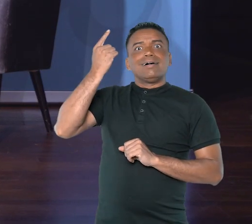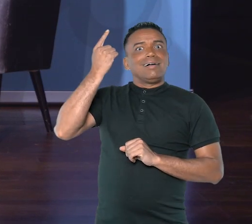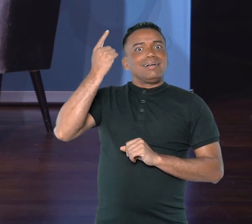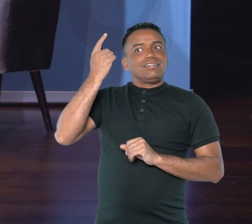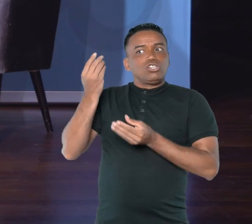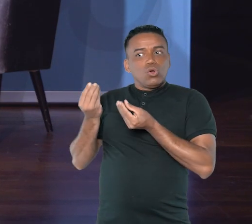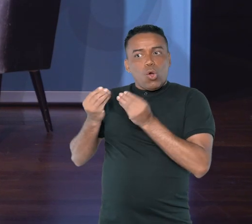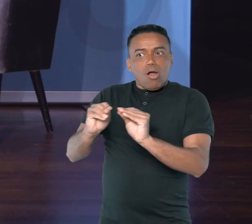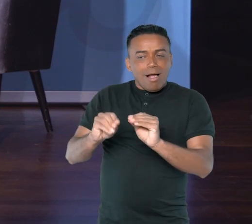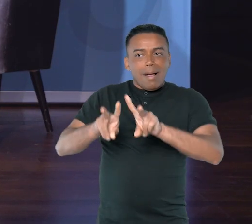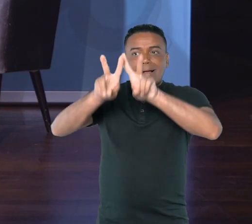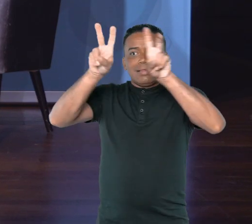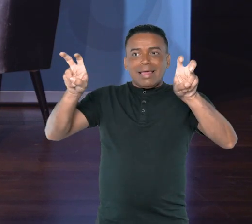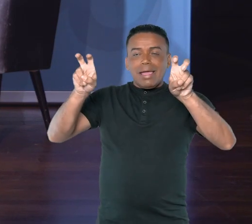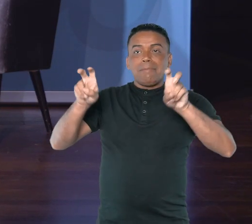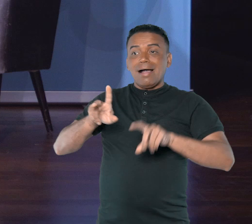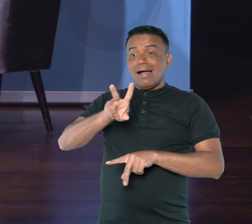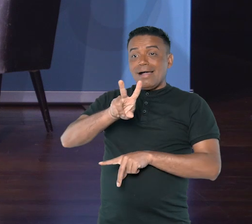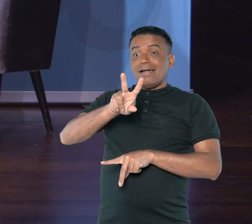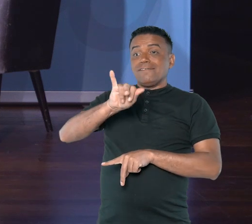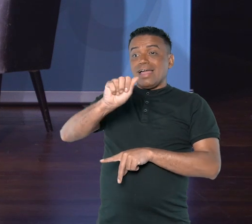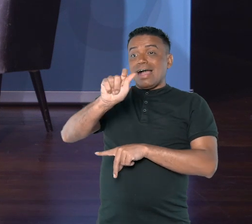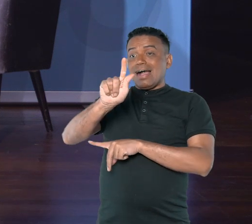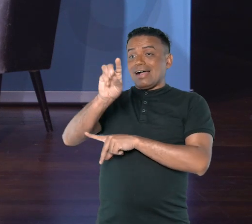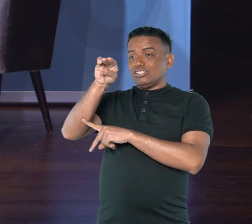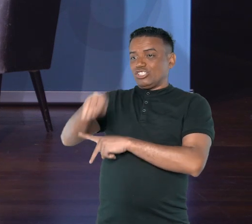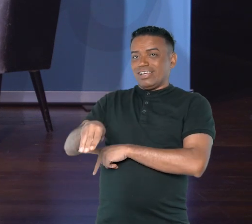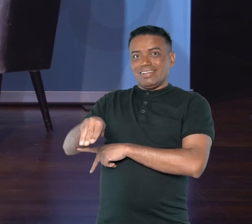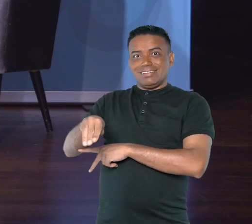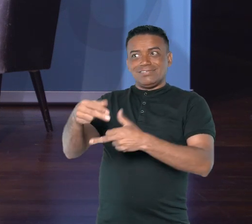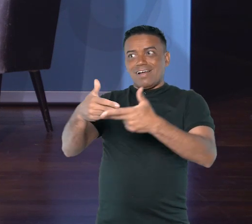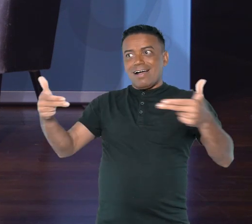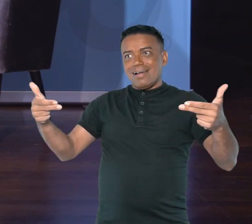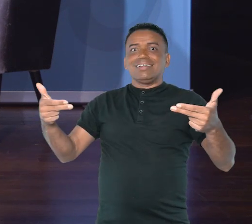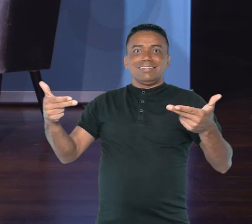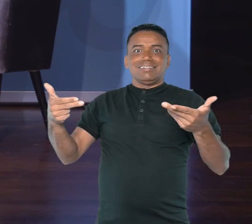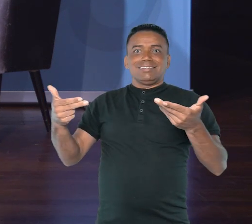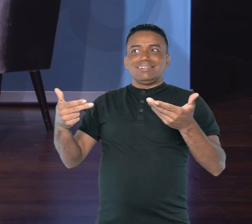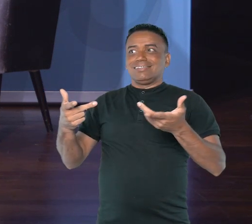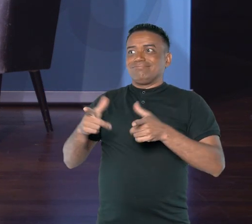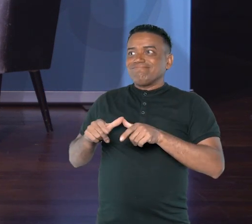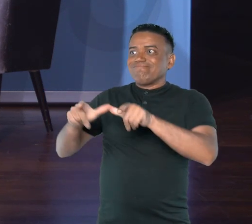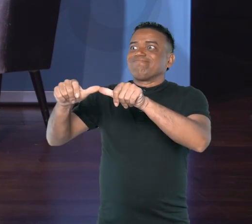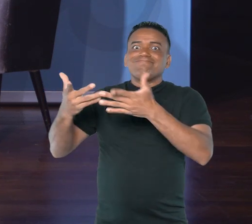essas viagens, né, de escrever esse seu encontro assim com o roadbook, né?